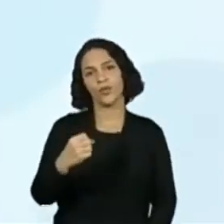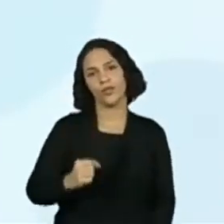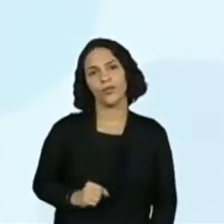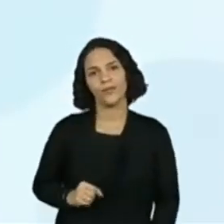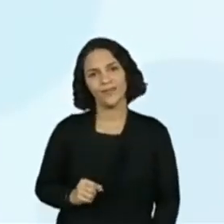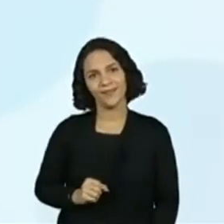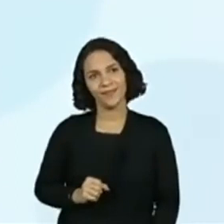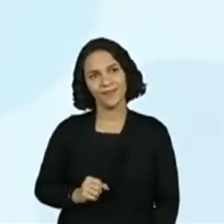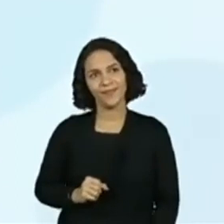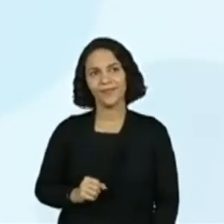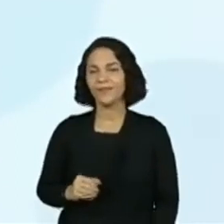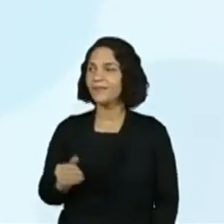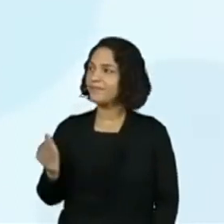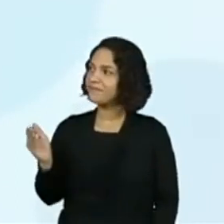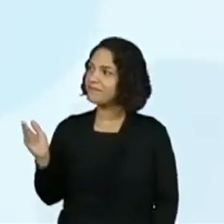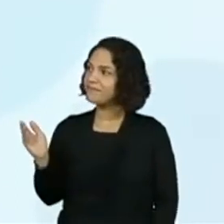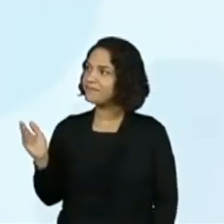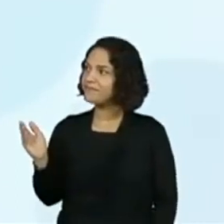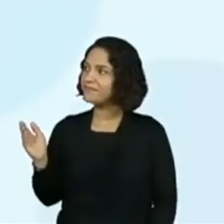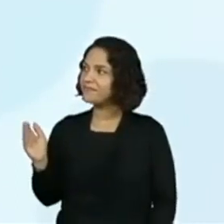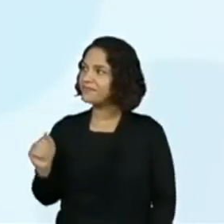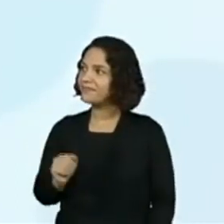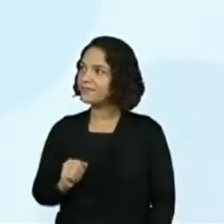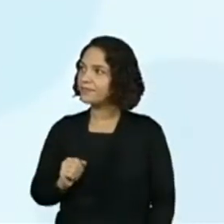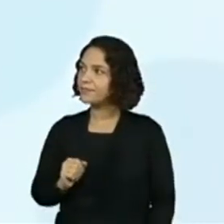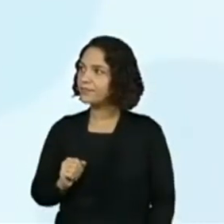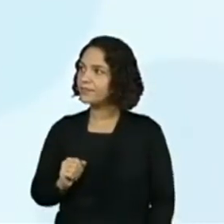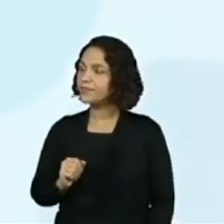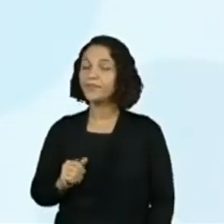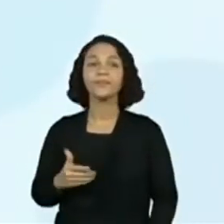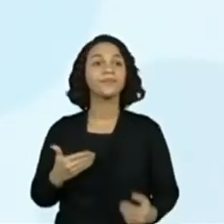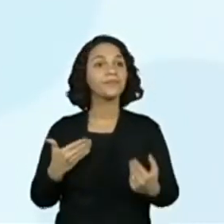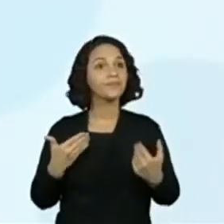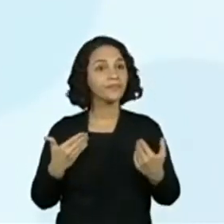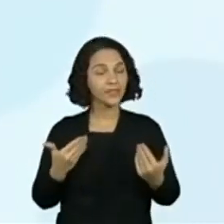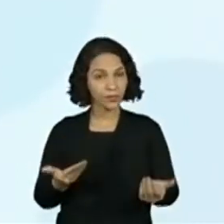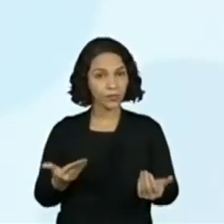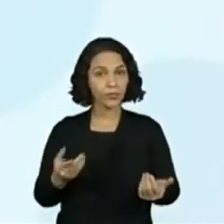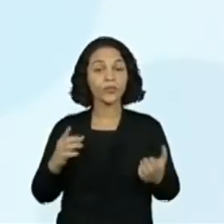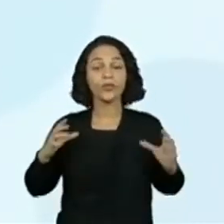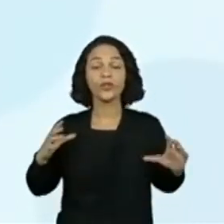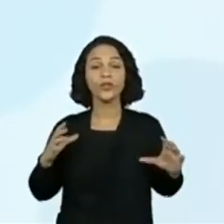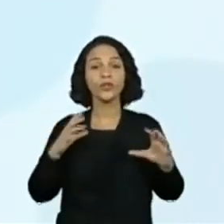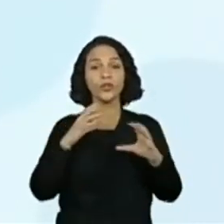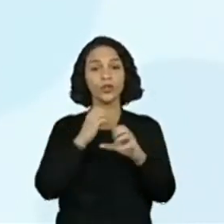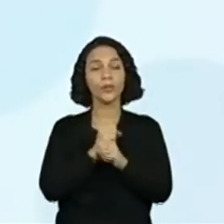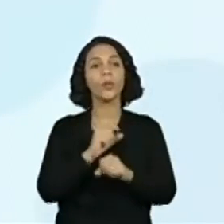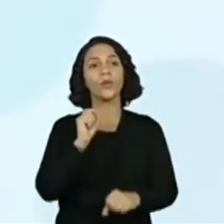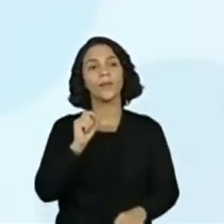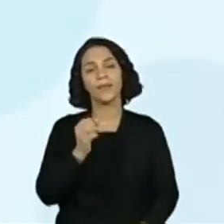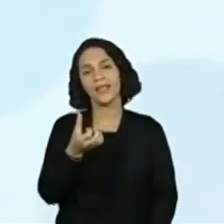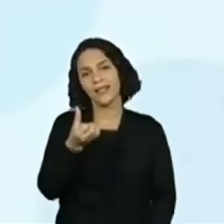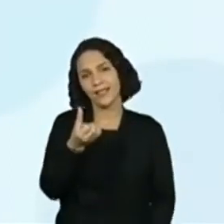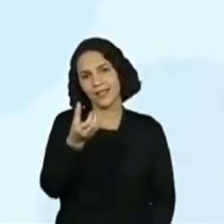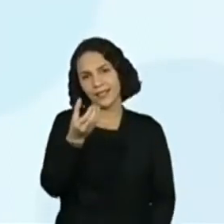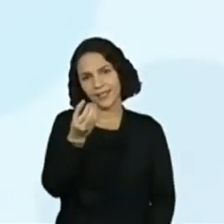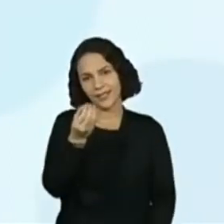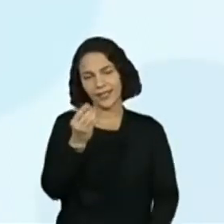unidades. 8 unidades. Então, eu vou somar 60 mais